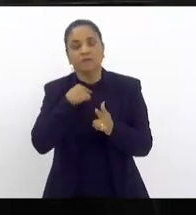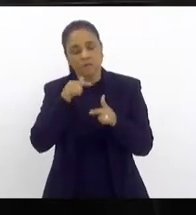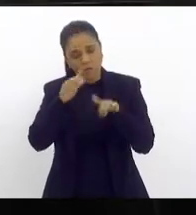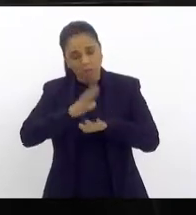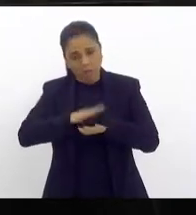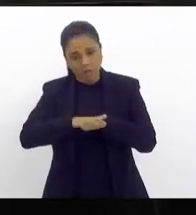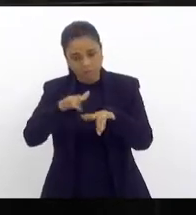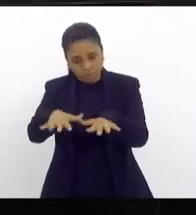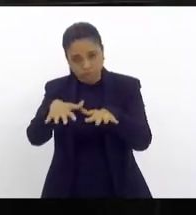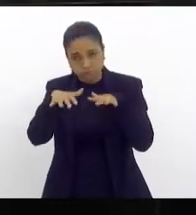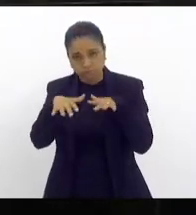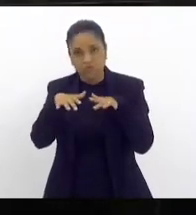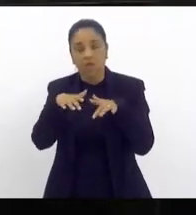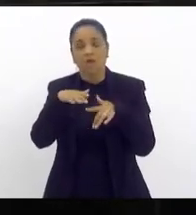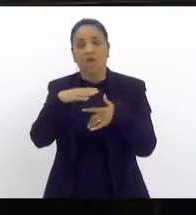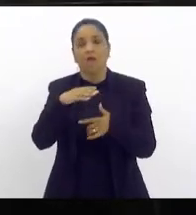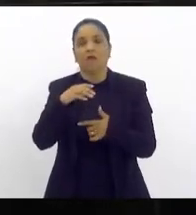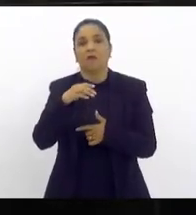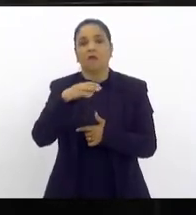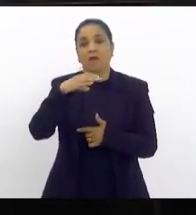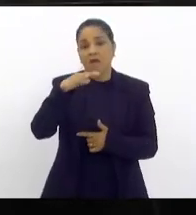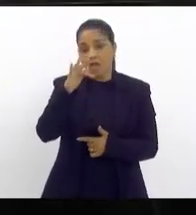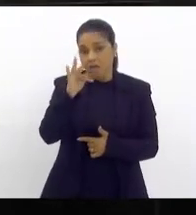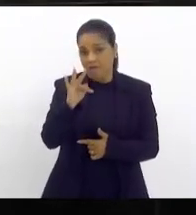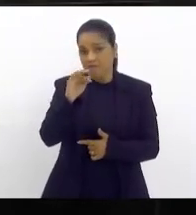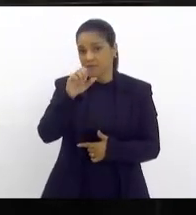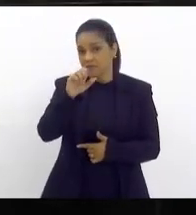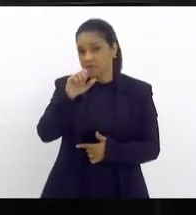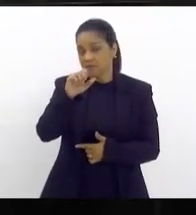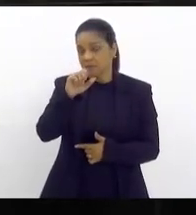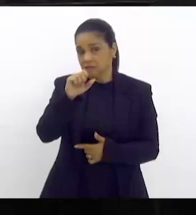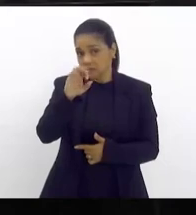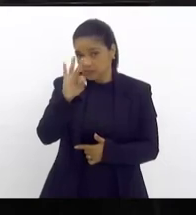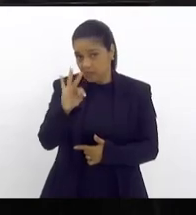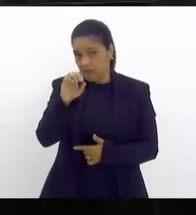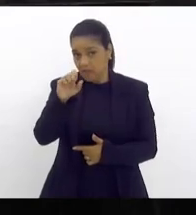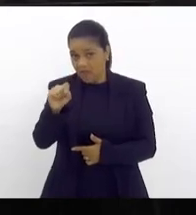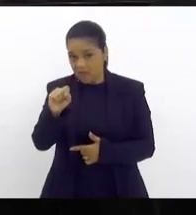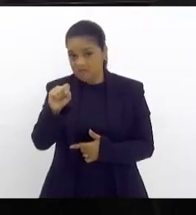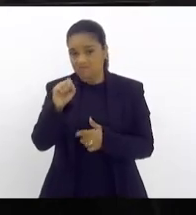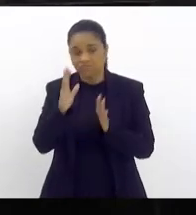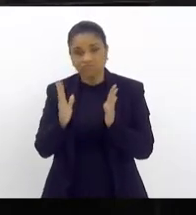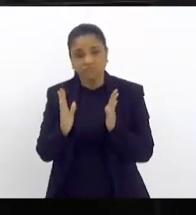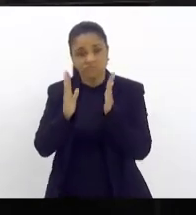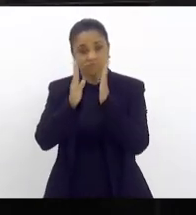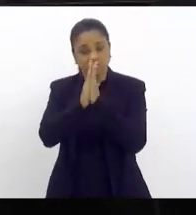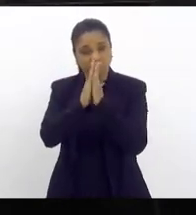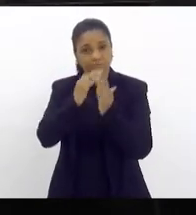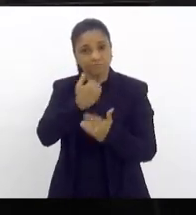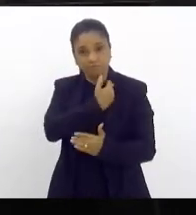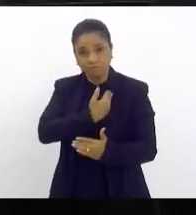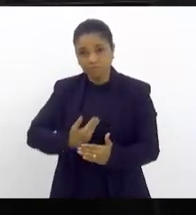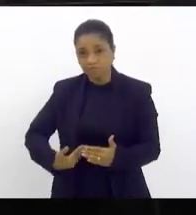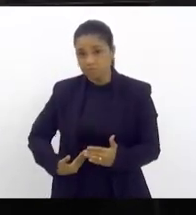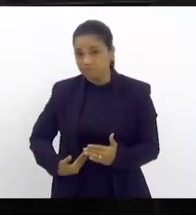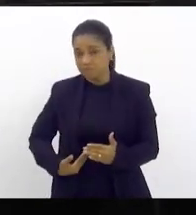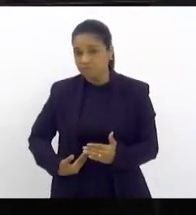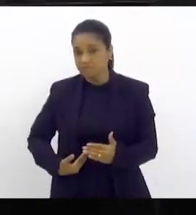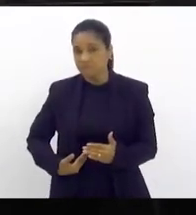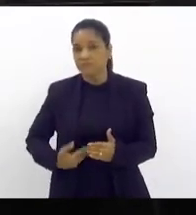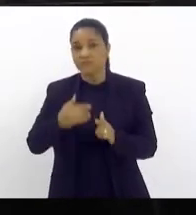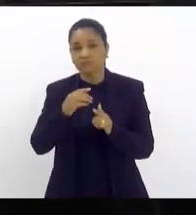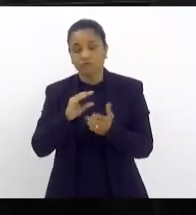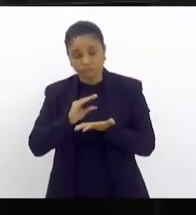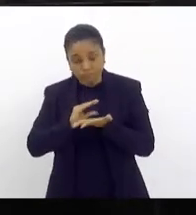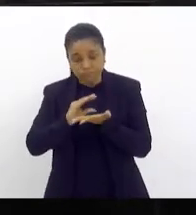aberta pelo STF seja encarada de maneira concreta pelo governo do estado de uma forma não só